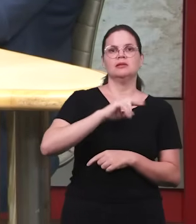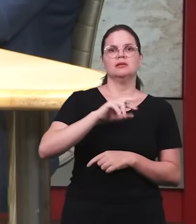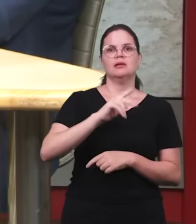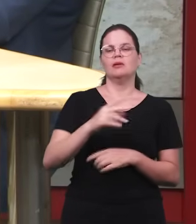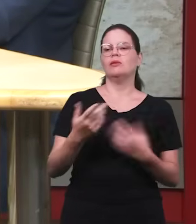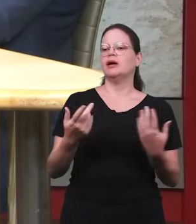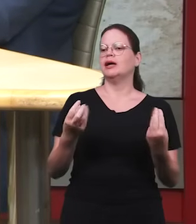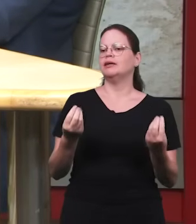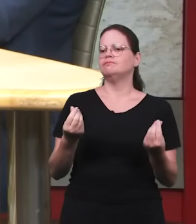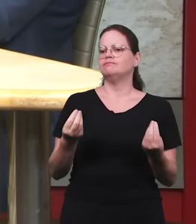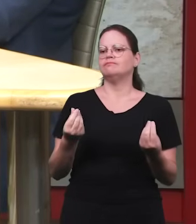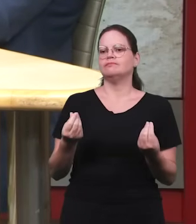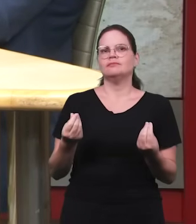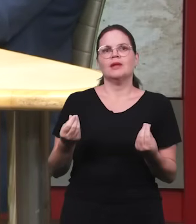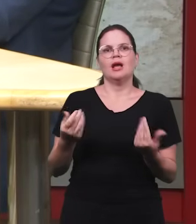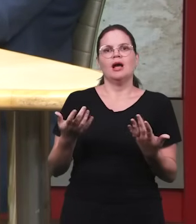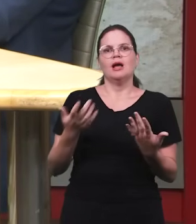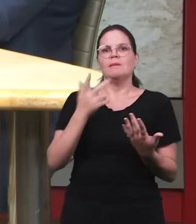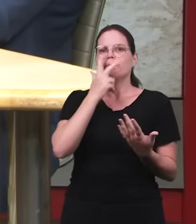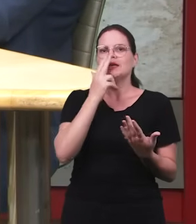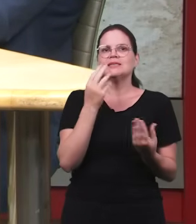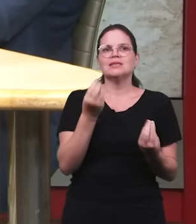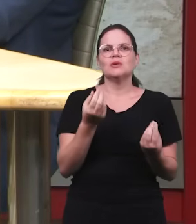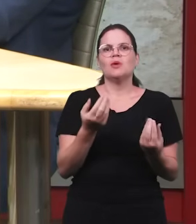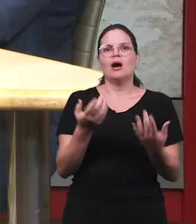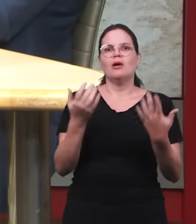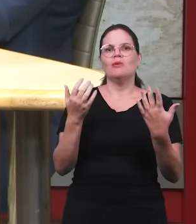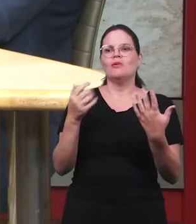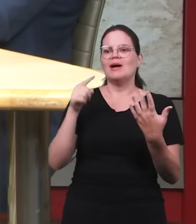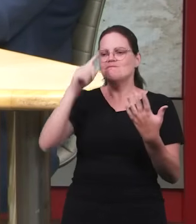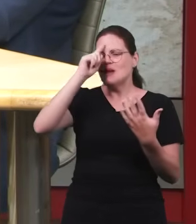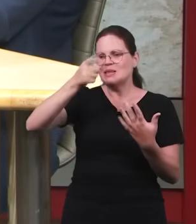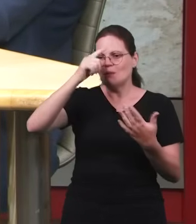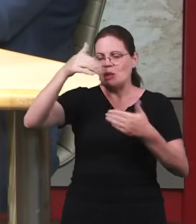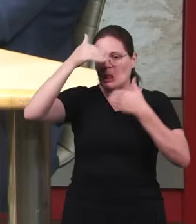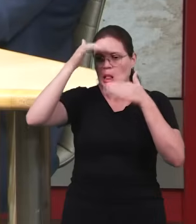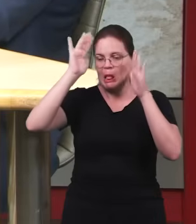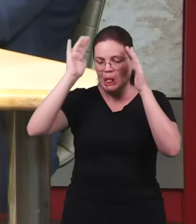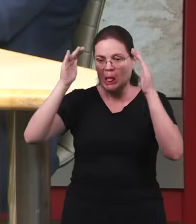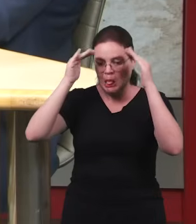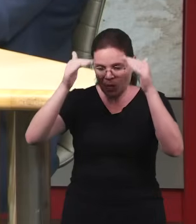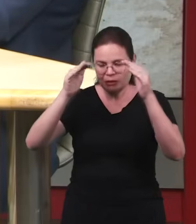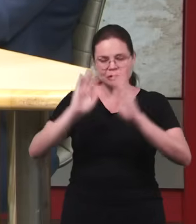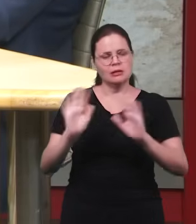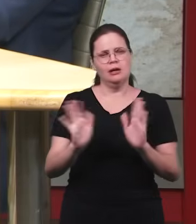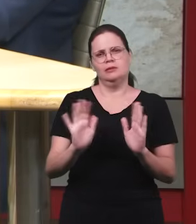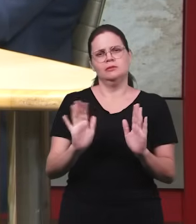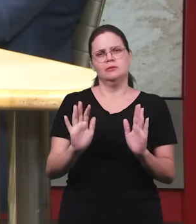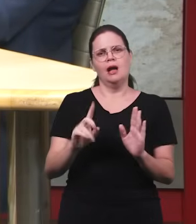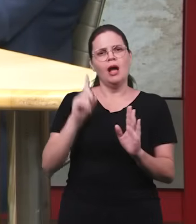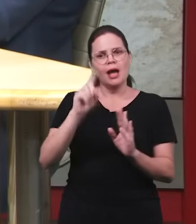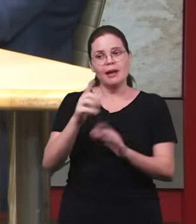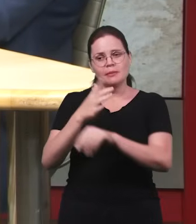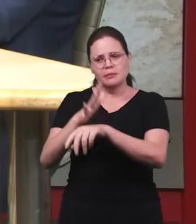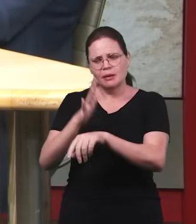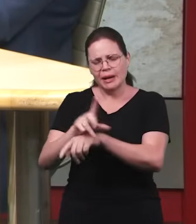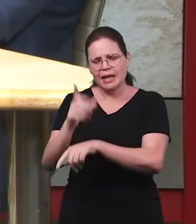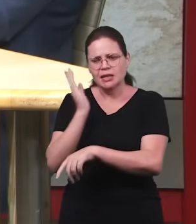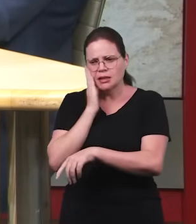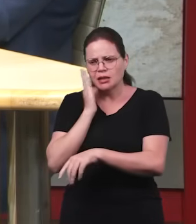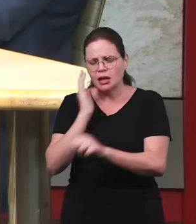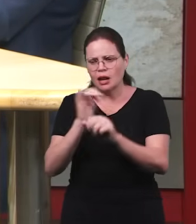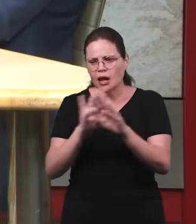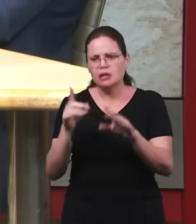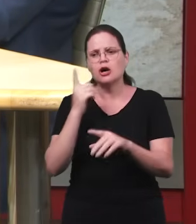aí. Porque o condicionamento é aquela obediência cega, agora não, o treinamento não, é um propósito, é o porquê.